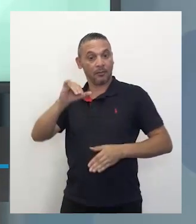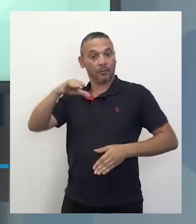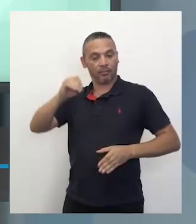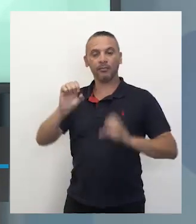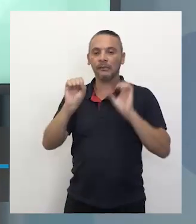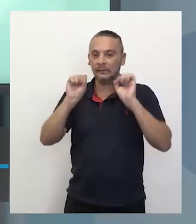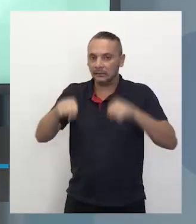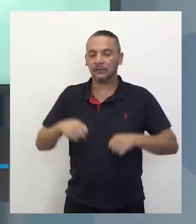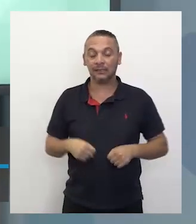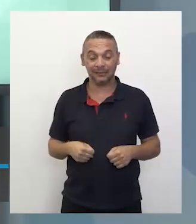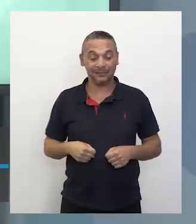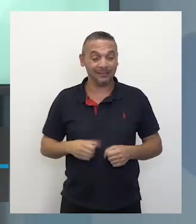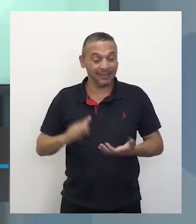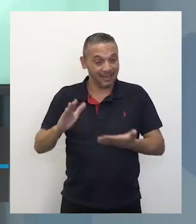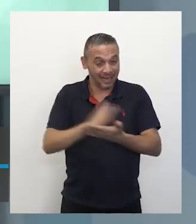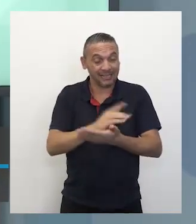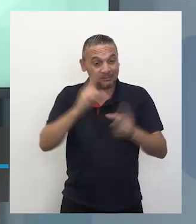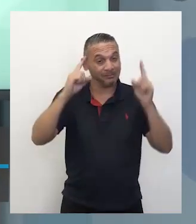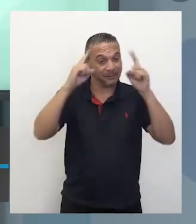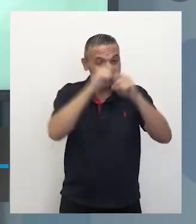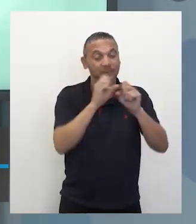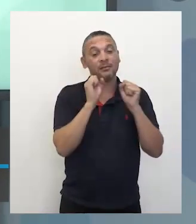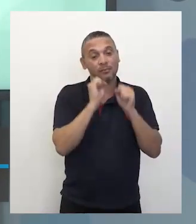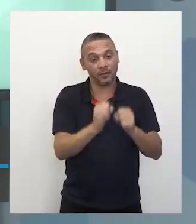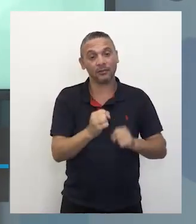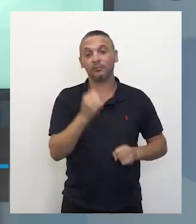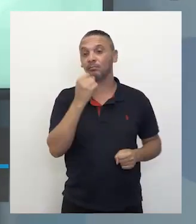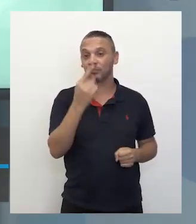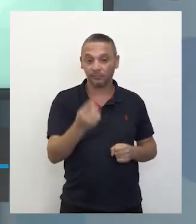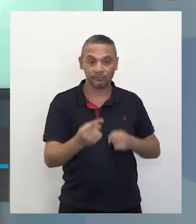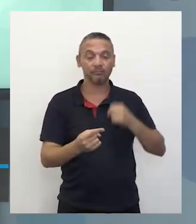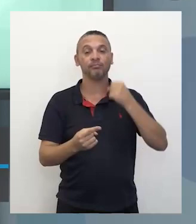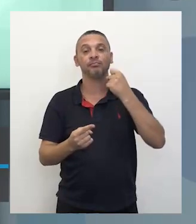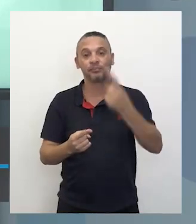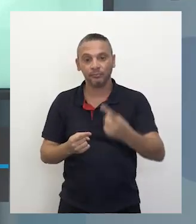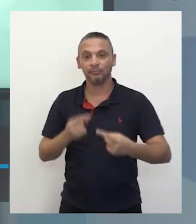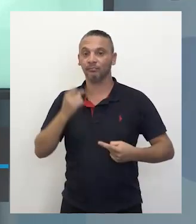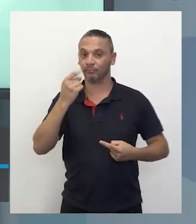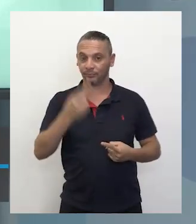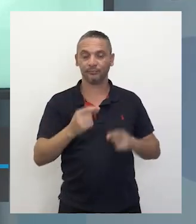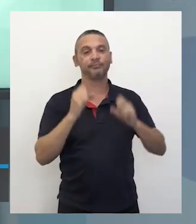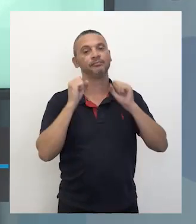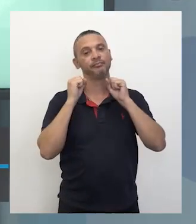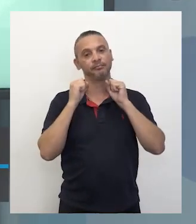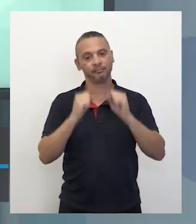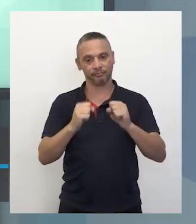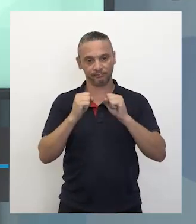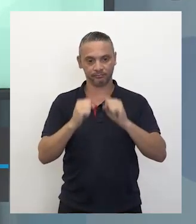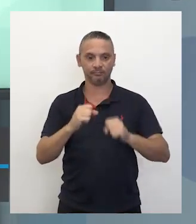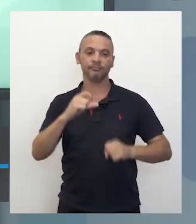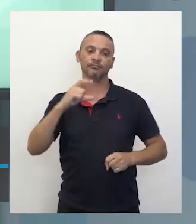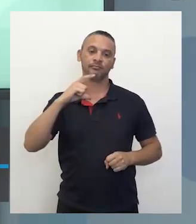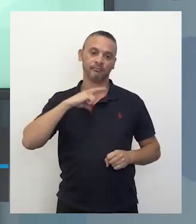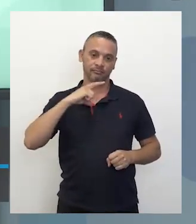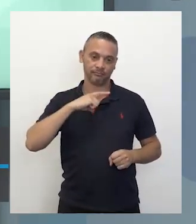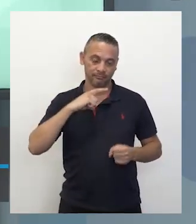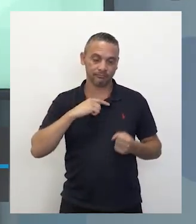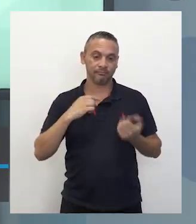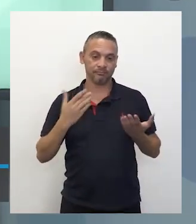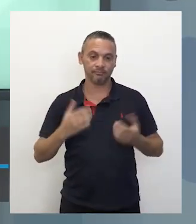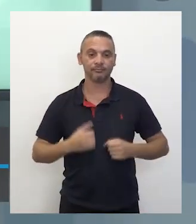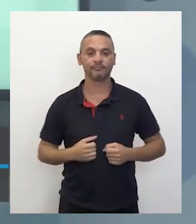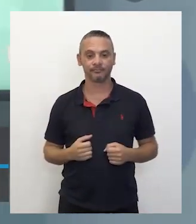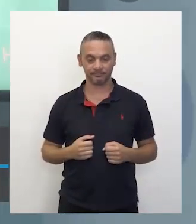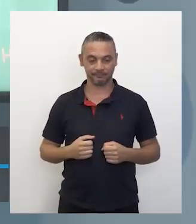tem mais dificuldade, ele pode fazer, não tem problema nenhuma. Você fazendo um por um, 3 vezes 3, 4 vezes 4, né? Tem que ser bom de